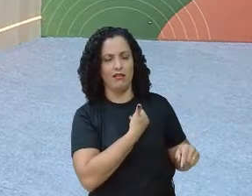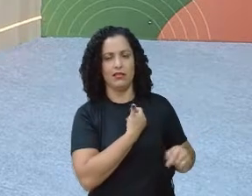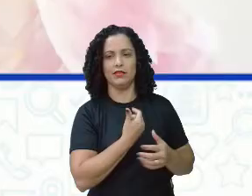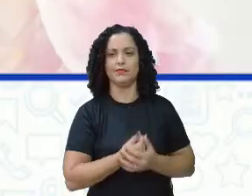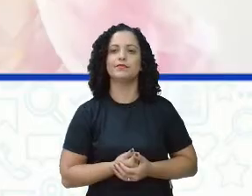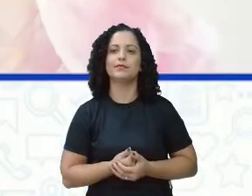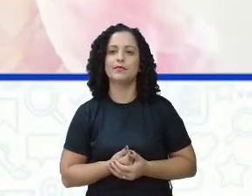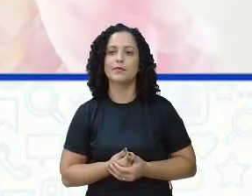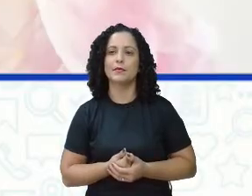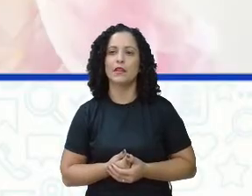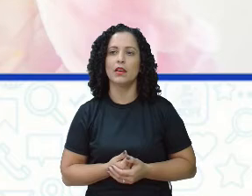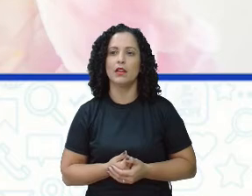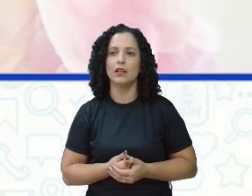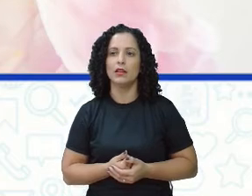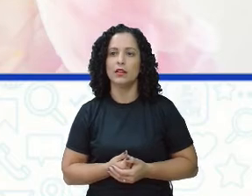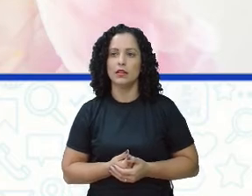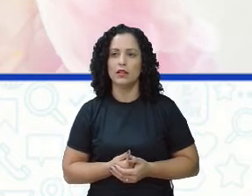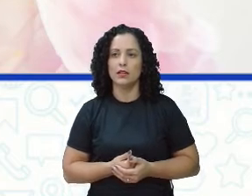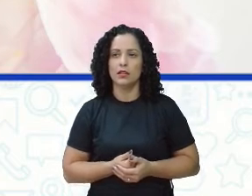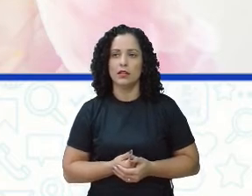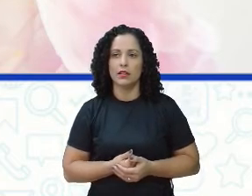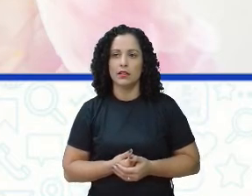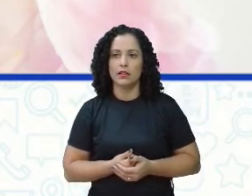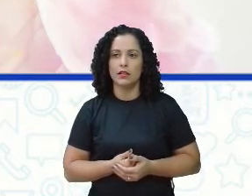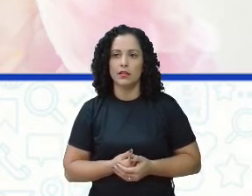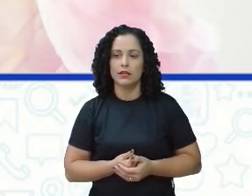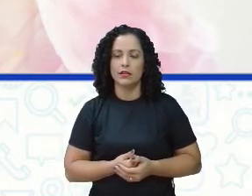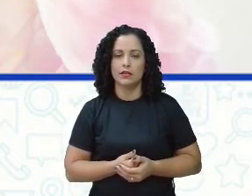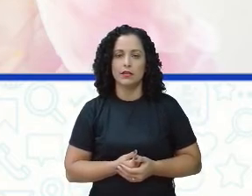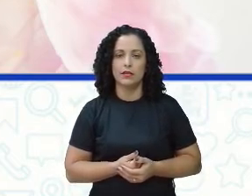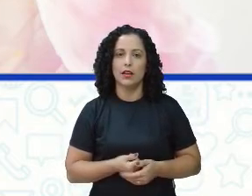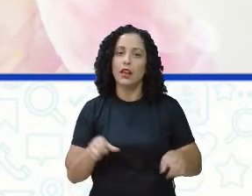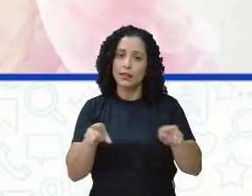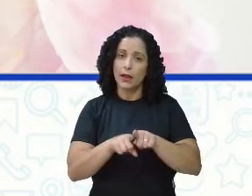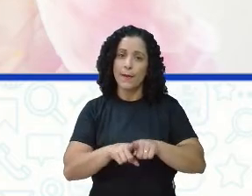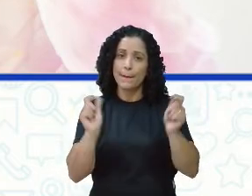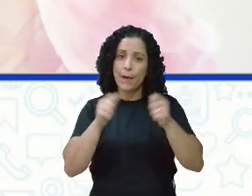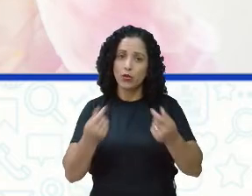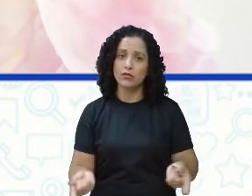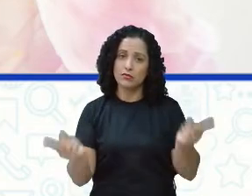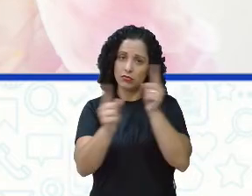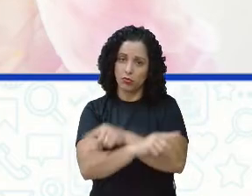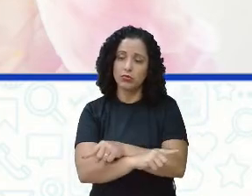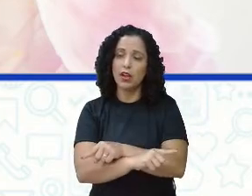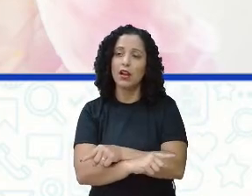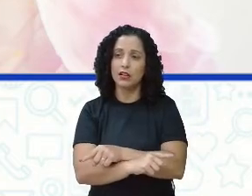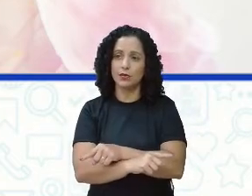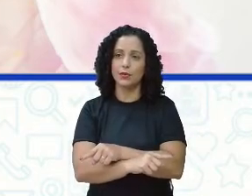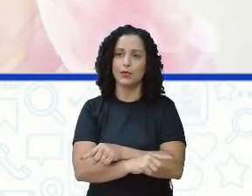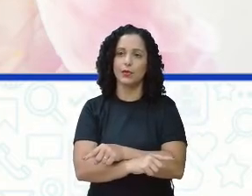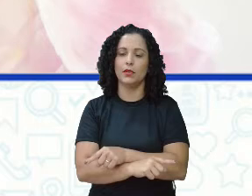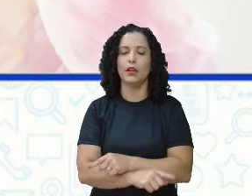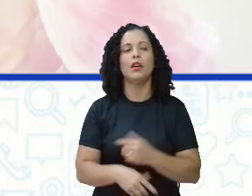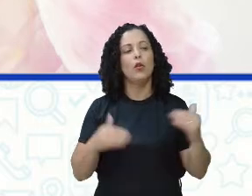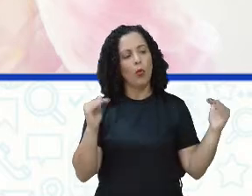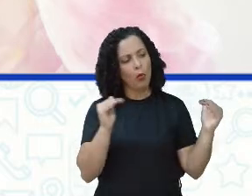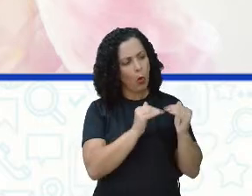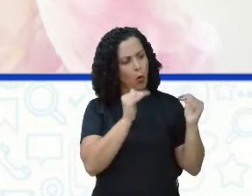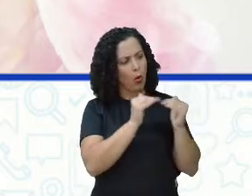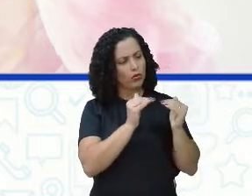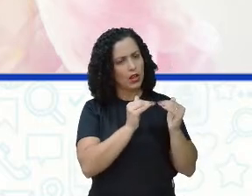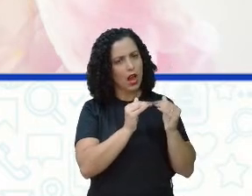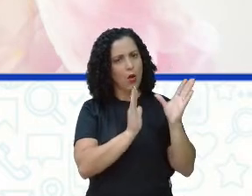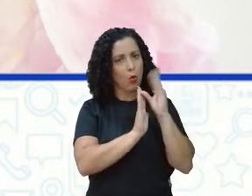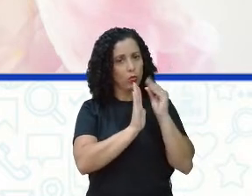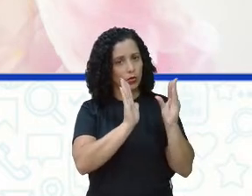Essa contestação também pode ter um sentido contrário, né? Além de concordar com a matéria,